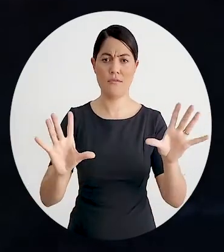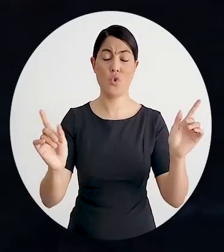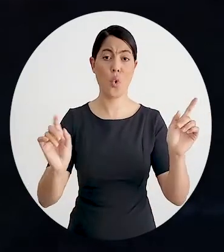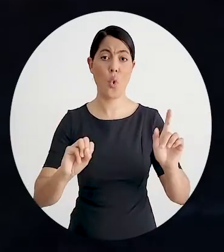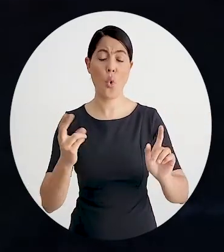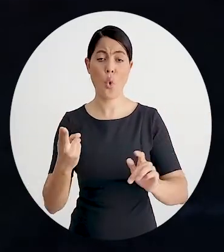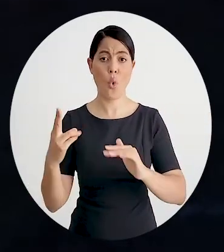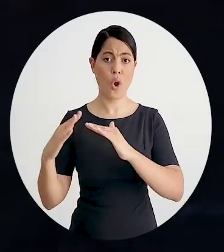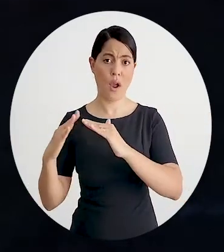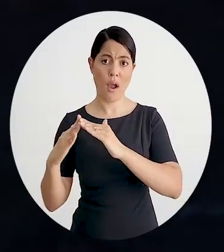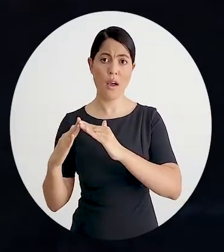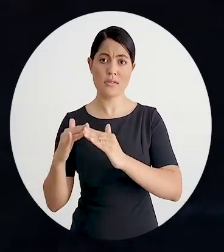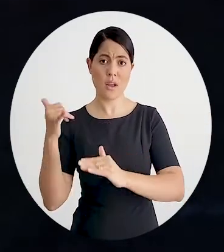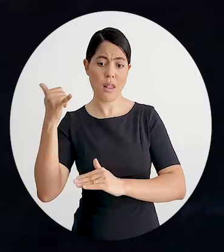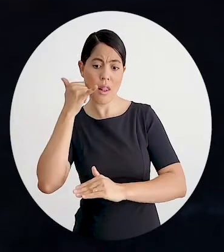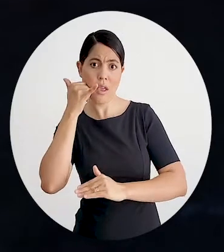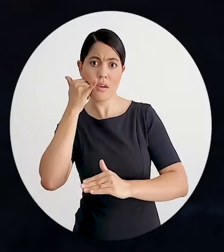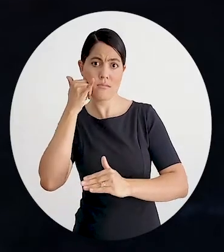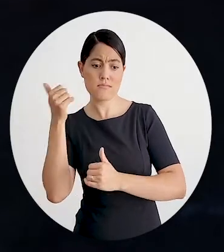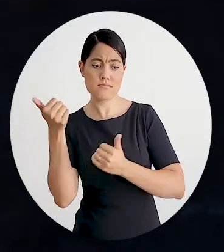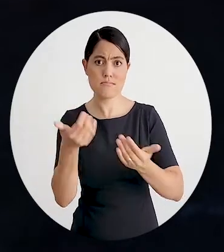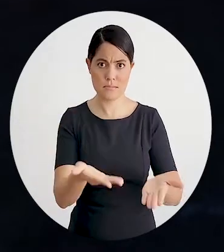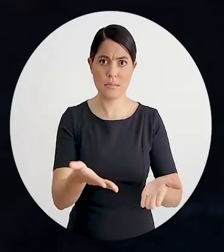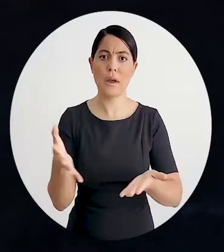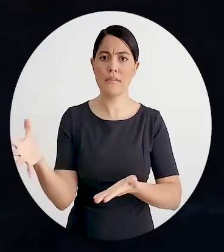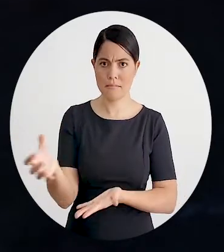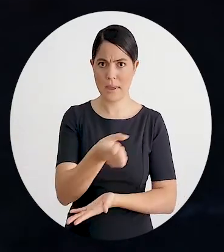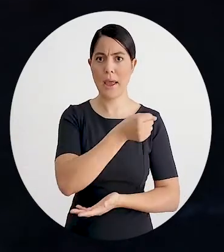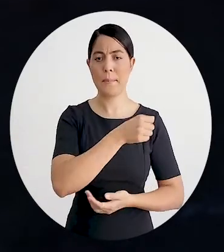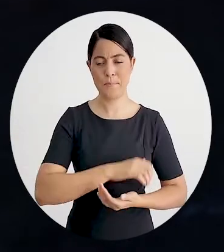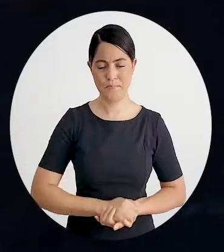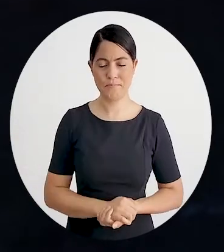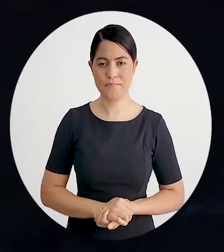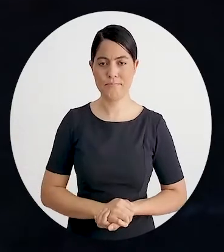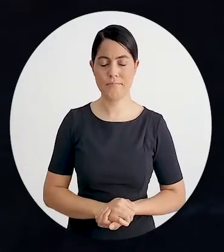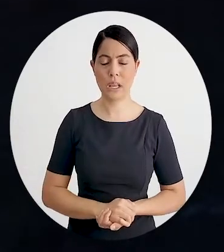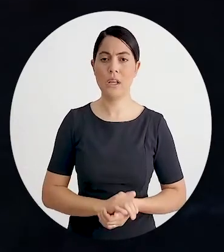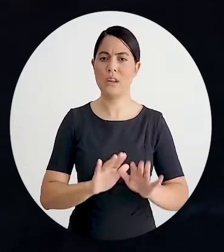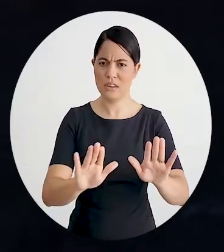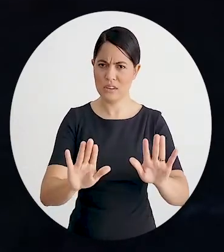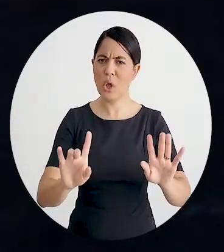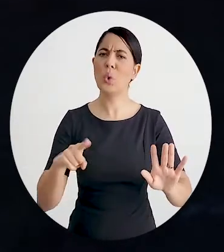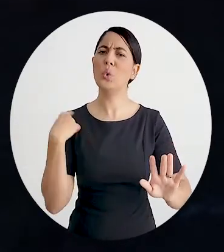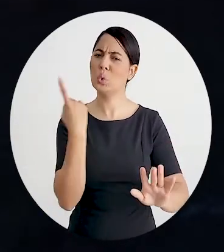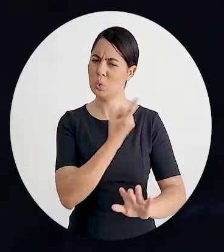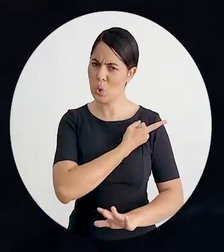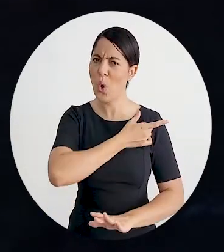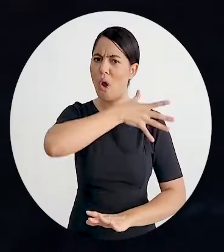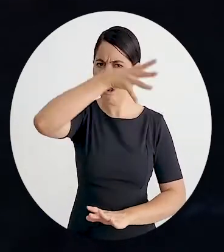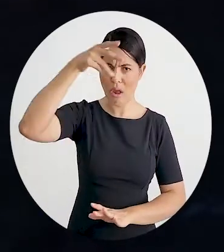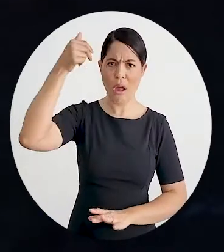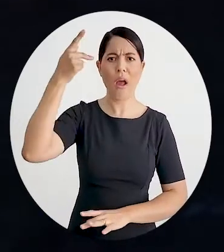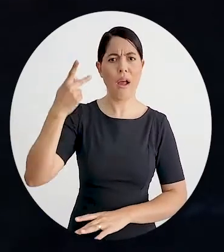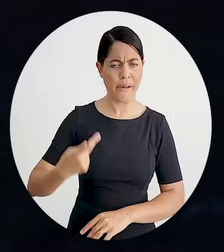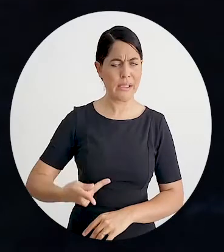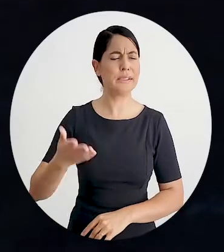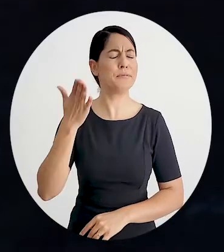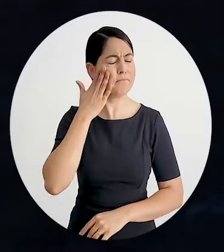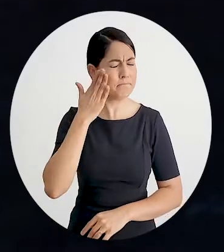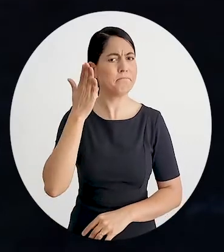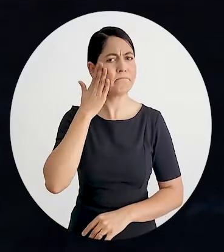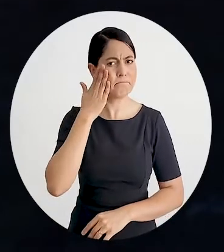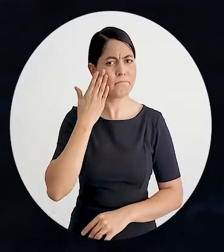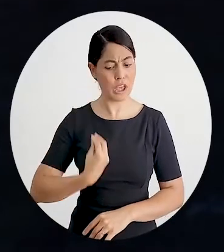entregando na sede do Conselho de Medicina Regional Veterinária. Pessoal, como todos sabem, eu vivo essa situação na pele. Nós temos propriedade